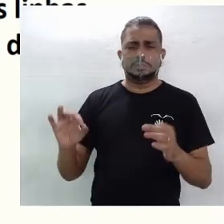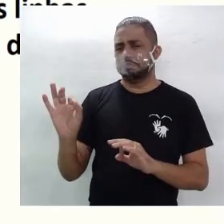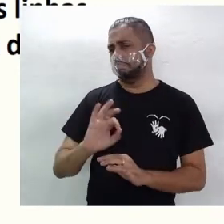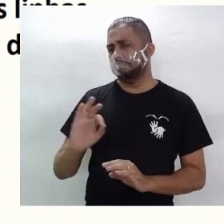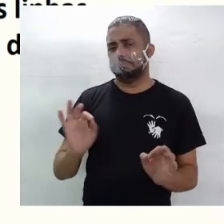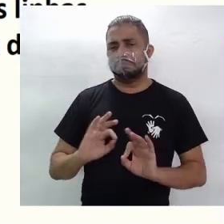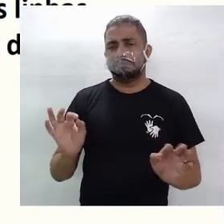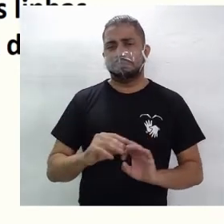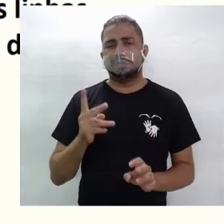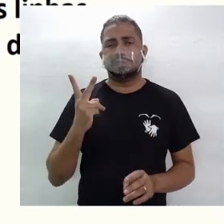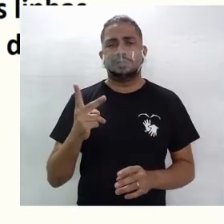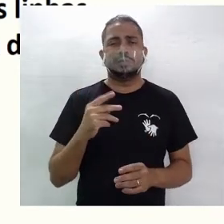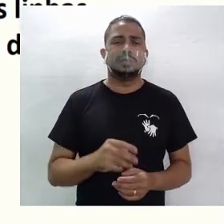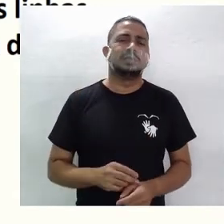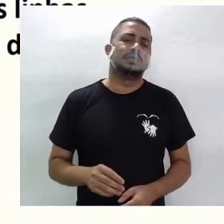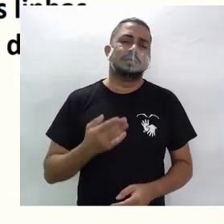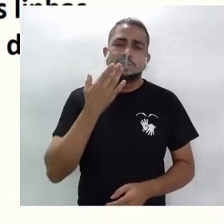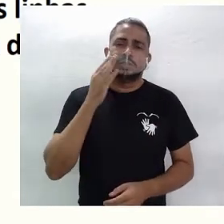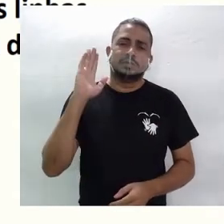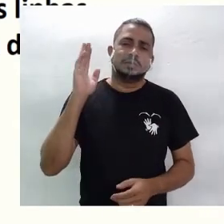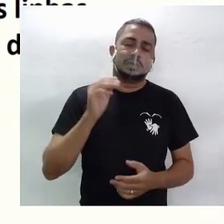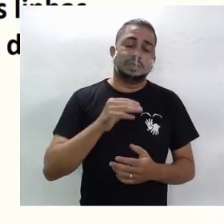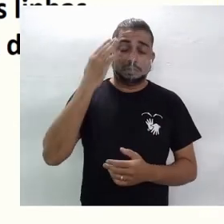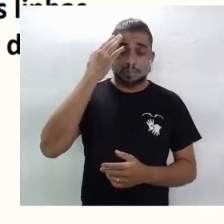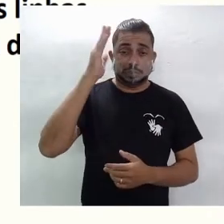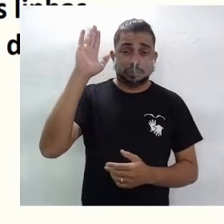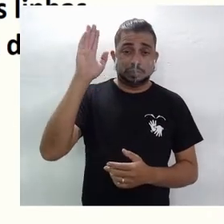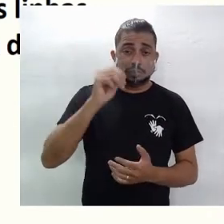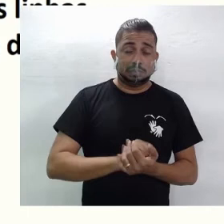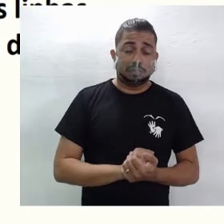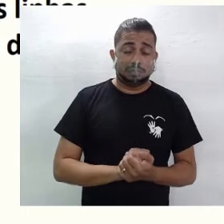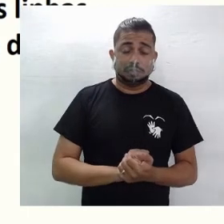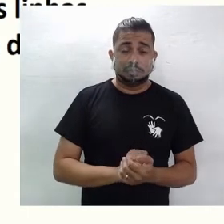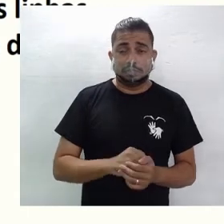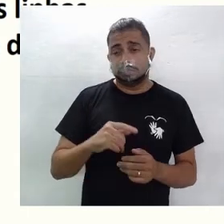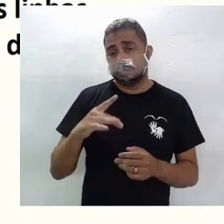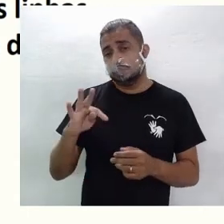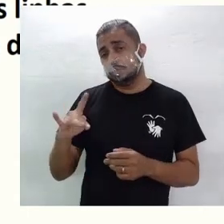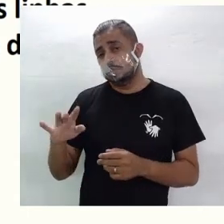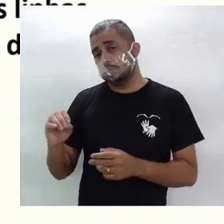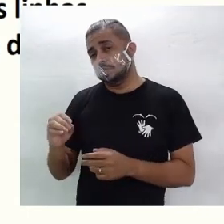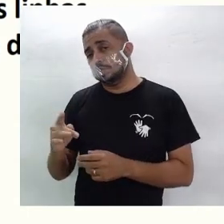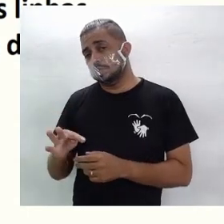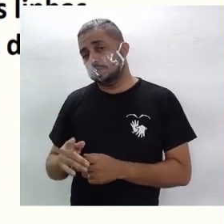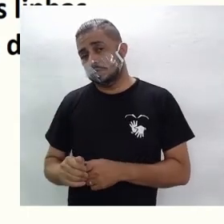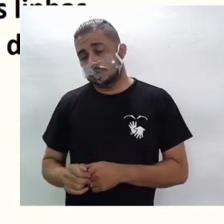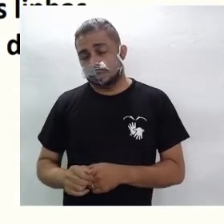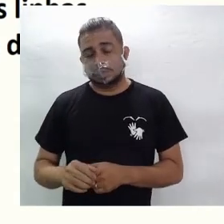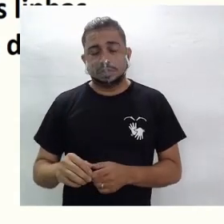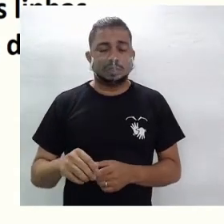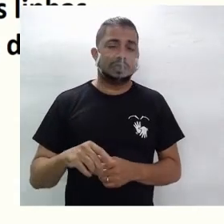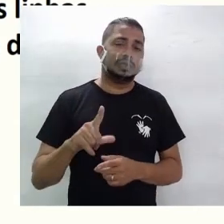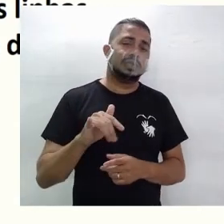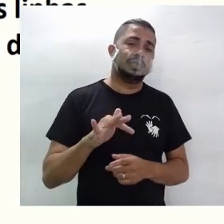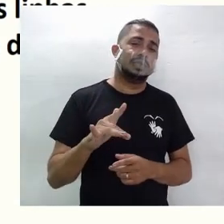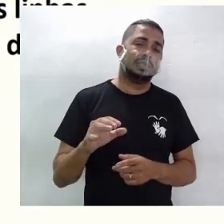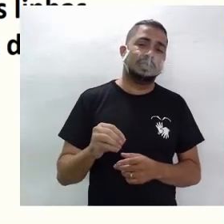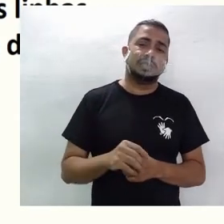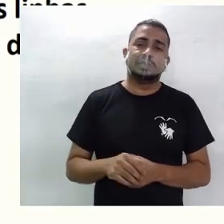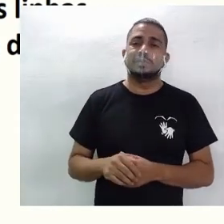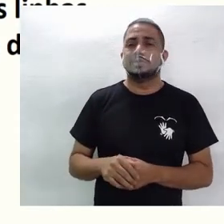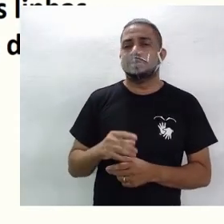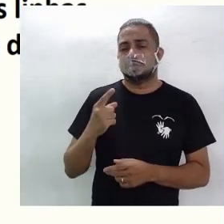das duas principais linhas imaginárias da Terra, o meridiano de Greenwich e a linha do Equador.